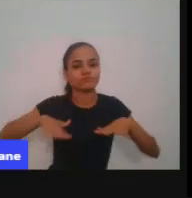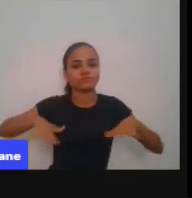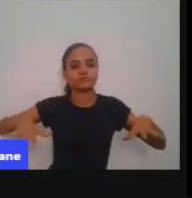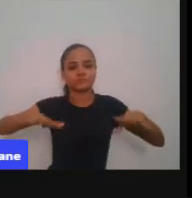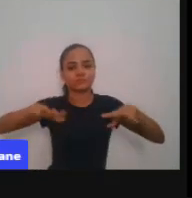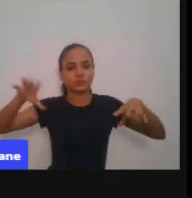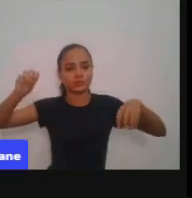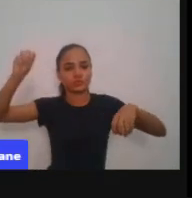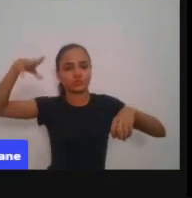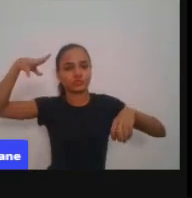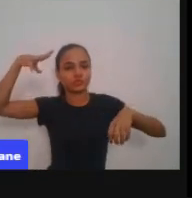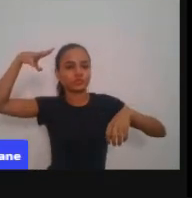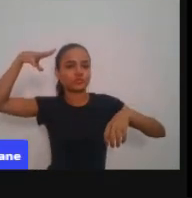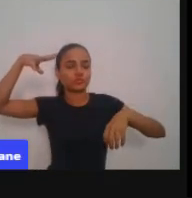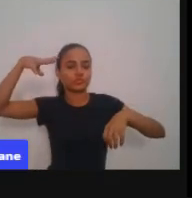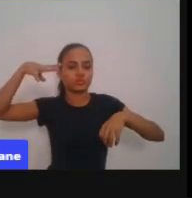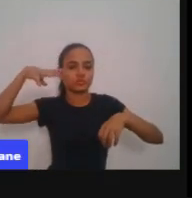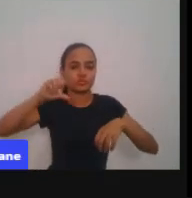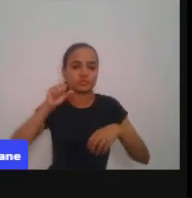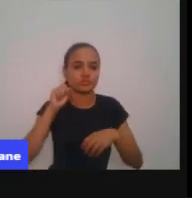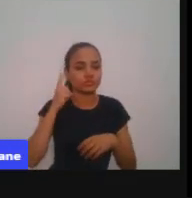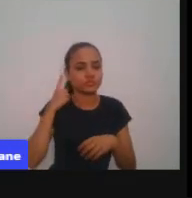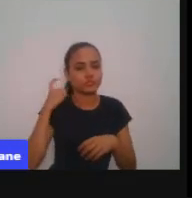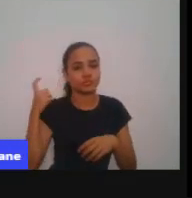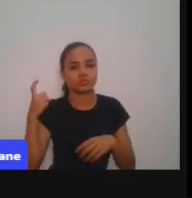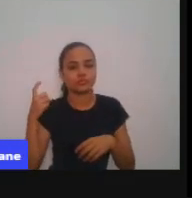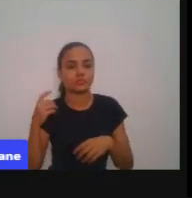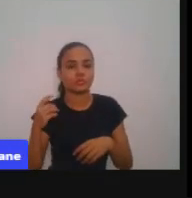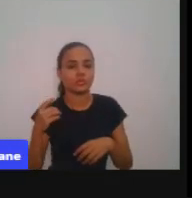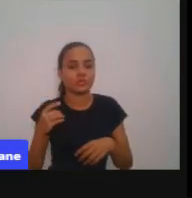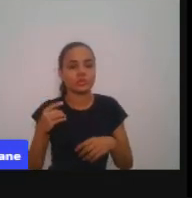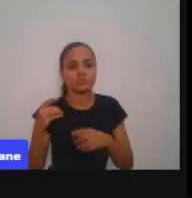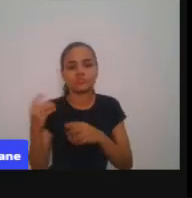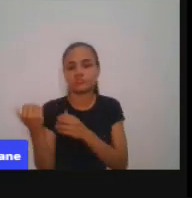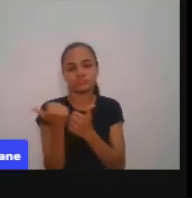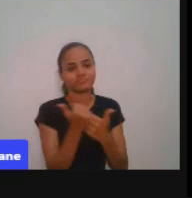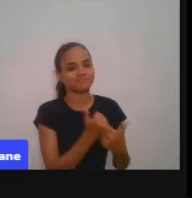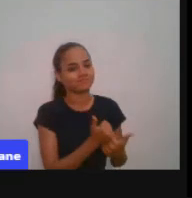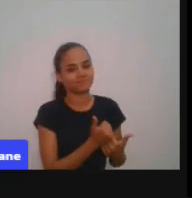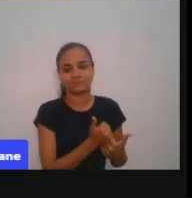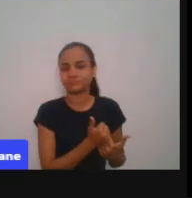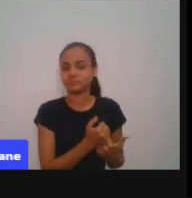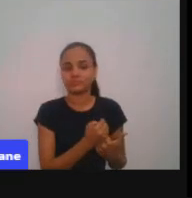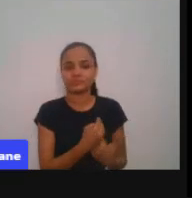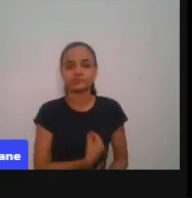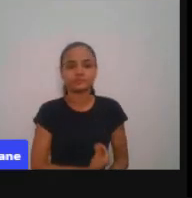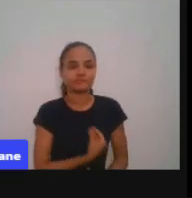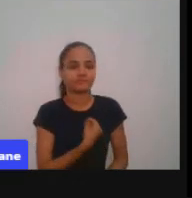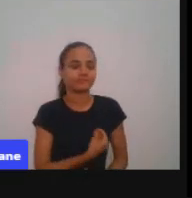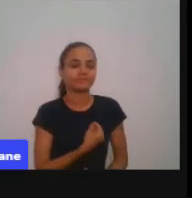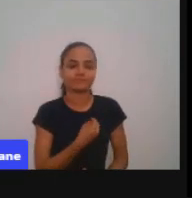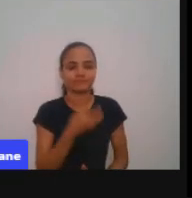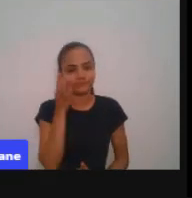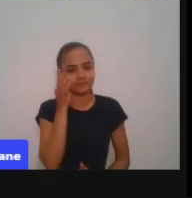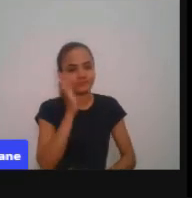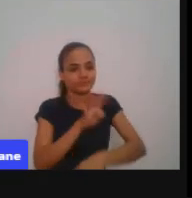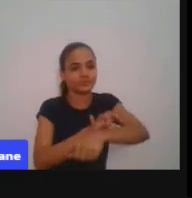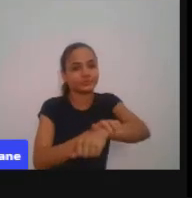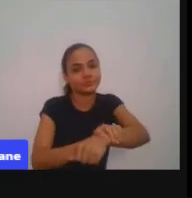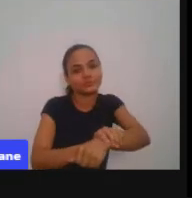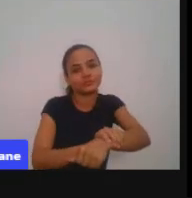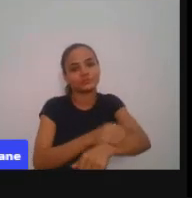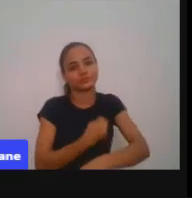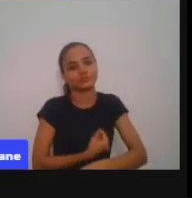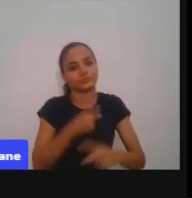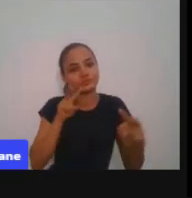ser suficiente, isso não vai substituir em momento algum a interação, a presença, né? A física, o toque, o olhar